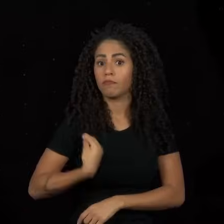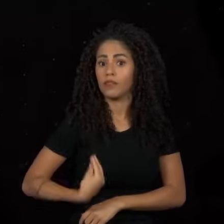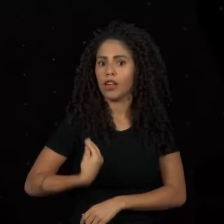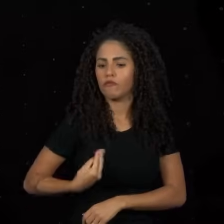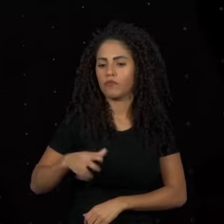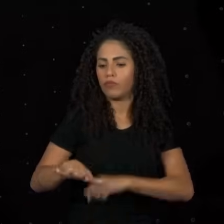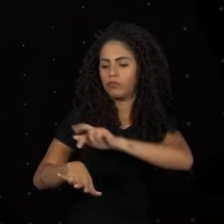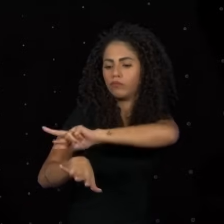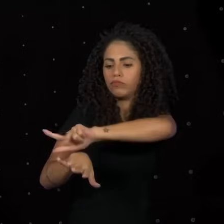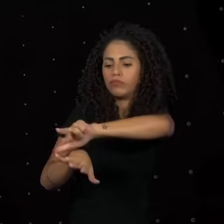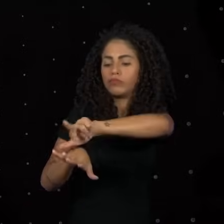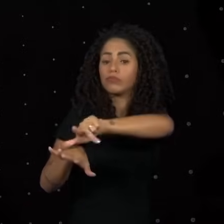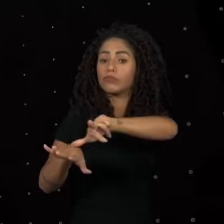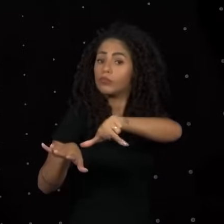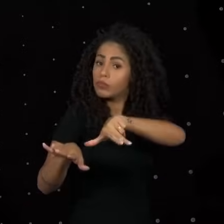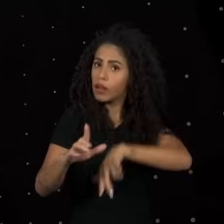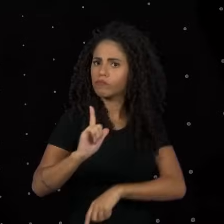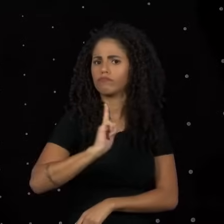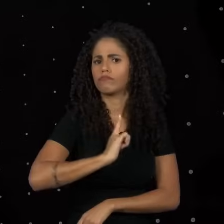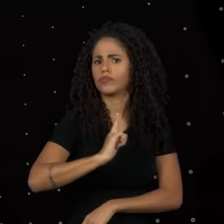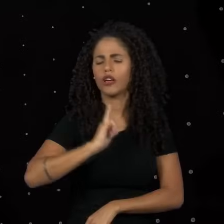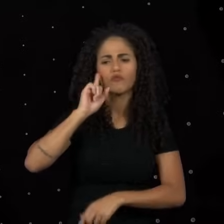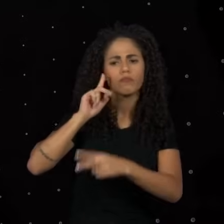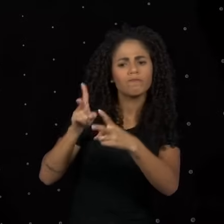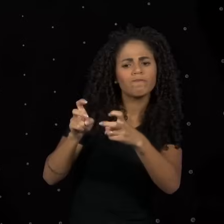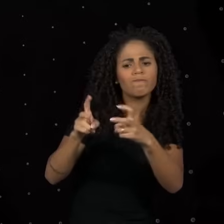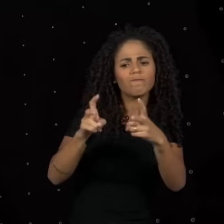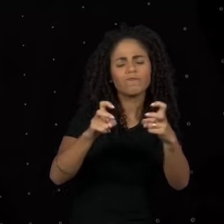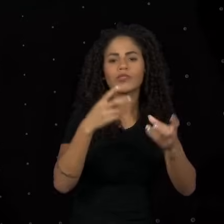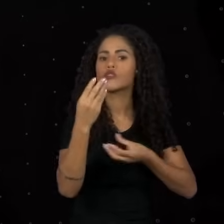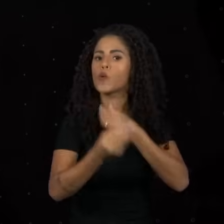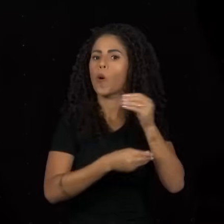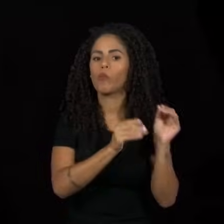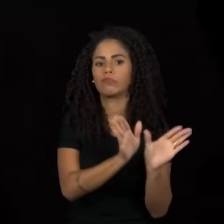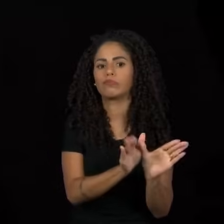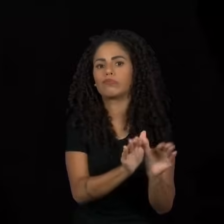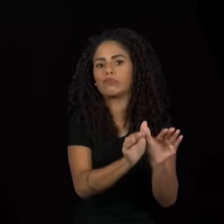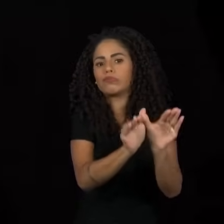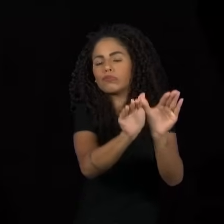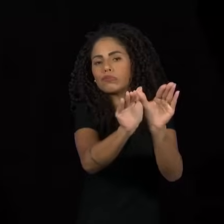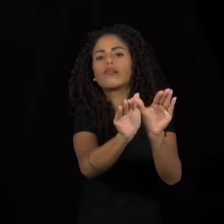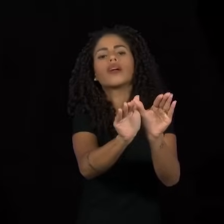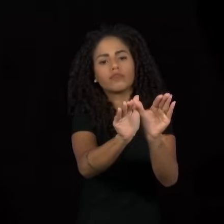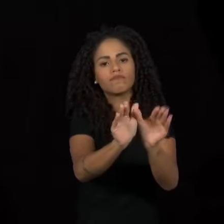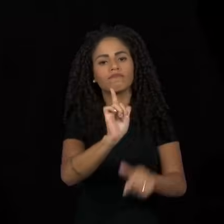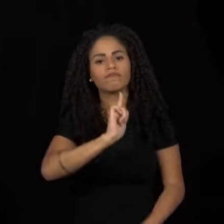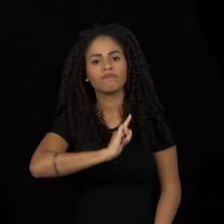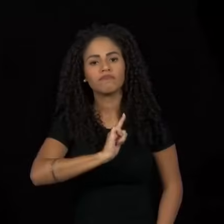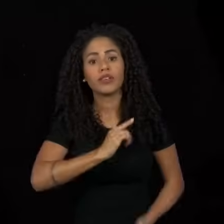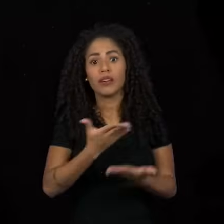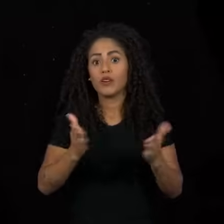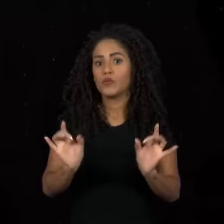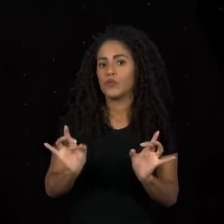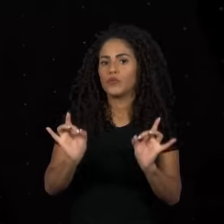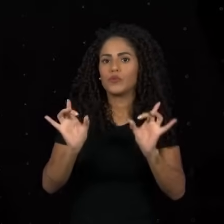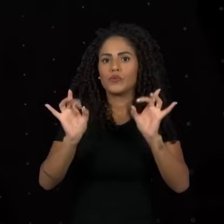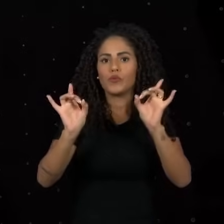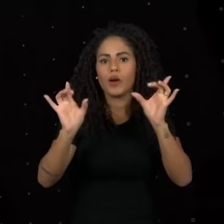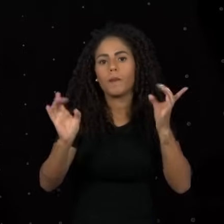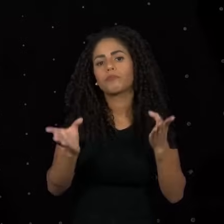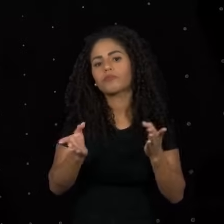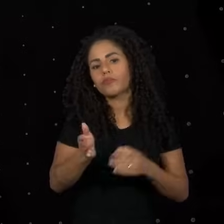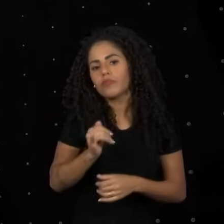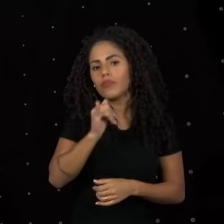espécies silvestres que a gente tem, né? A gente vê isso mais evidente com as aves. Tem uma relação muito especial com o